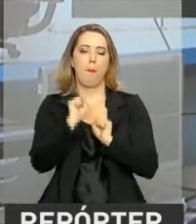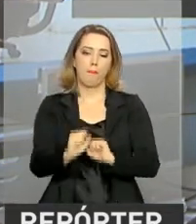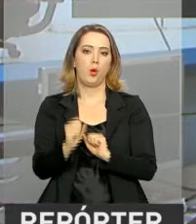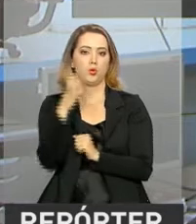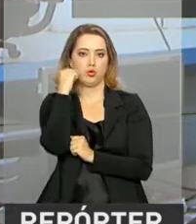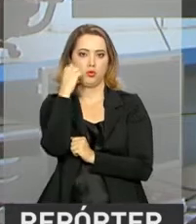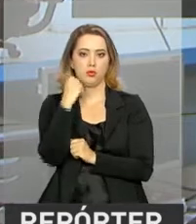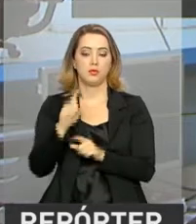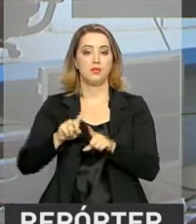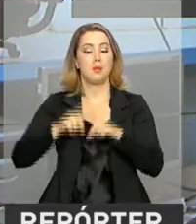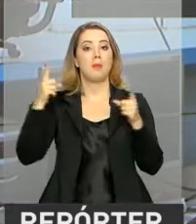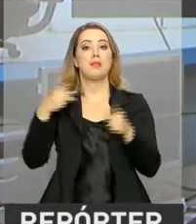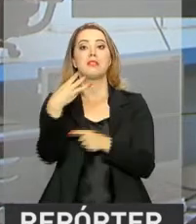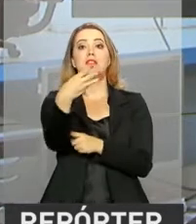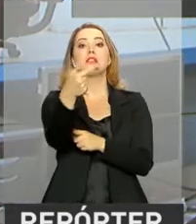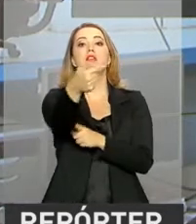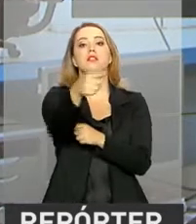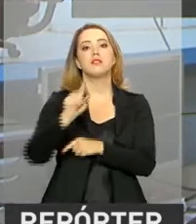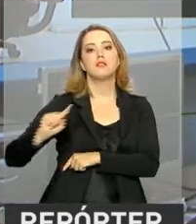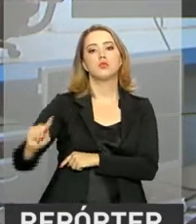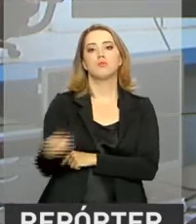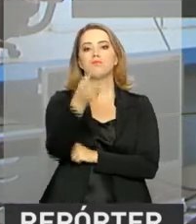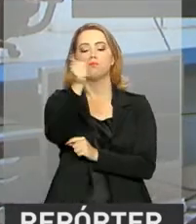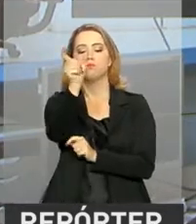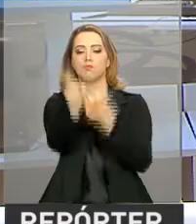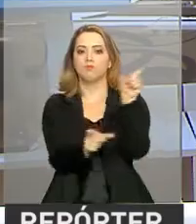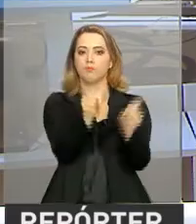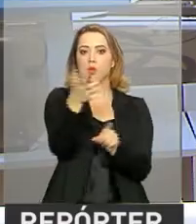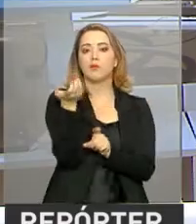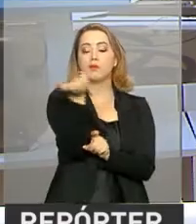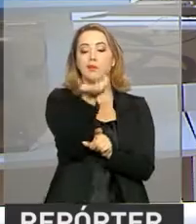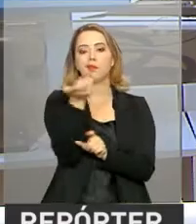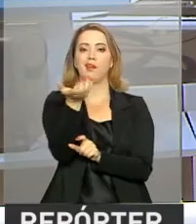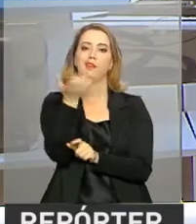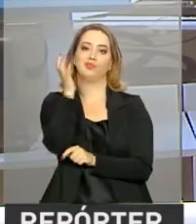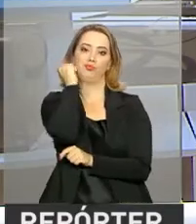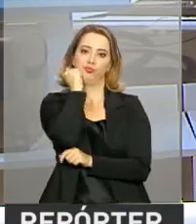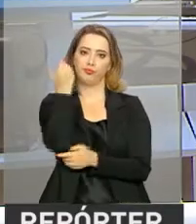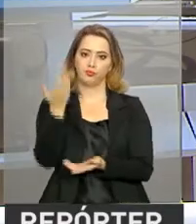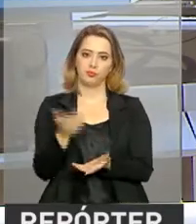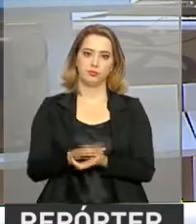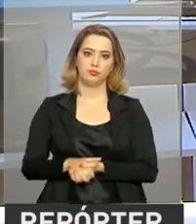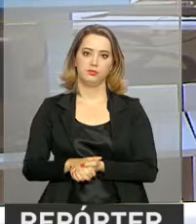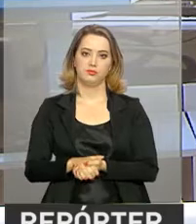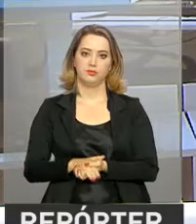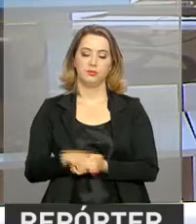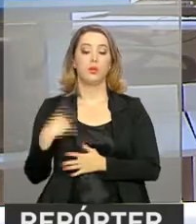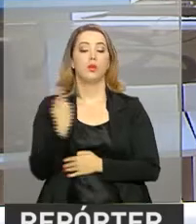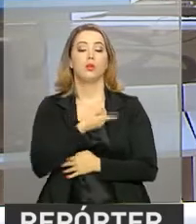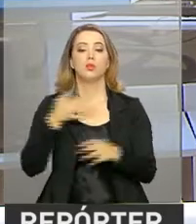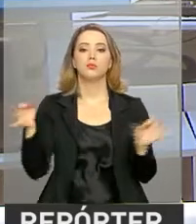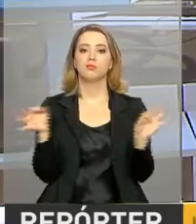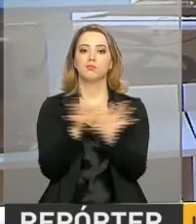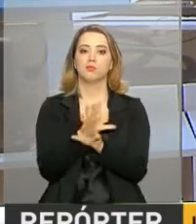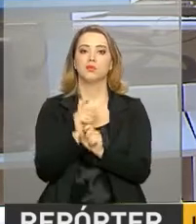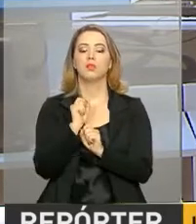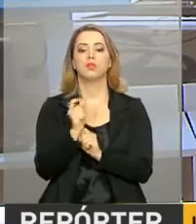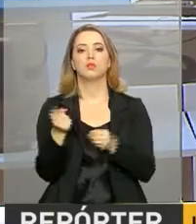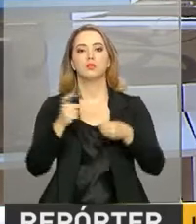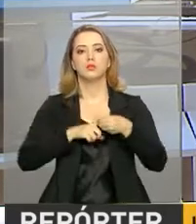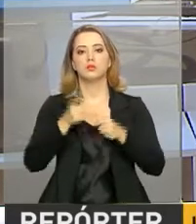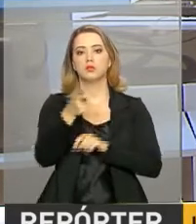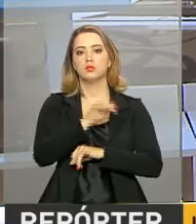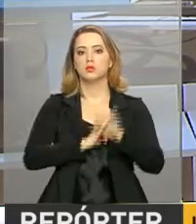37 mil pessoas interessadas em adotar e nós ficamos por aqui podemos voltar a qualquer momento com outras